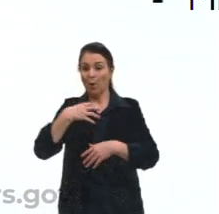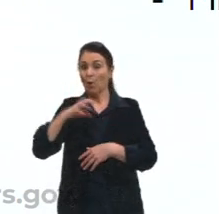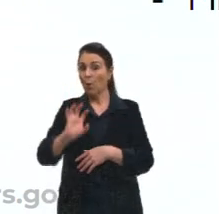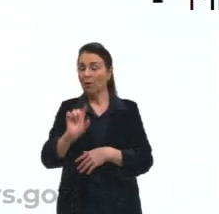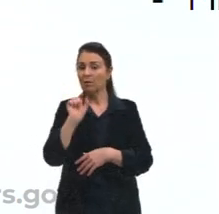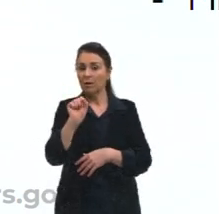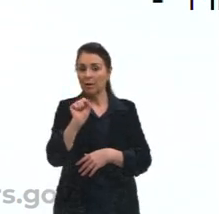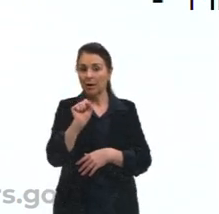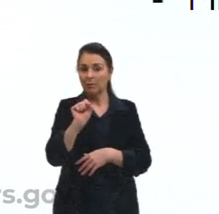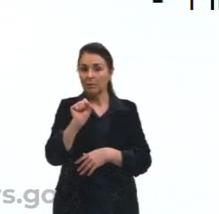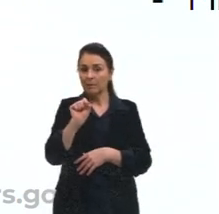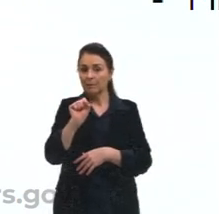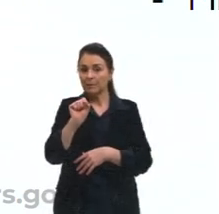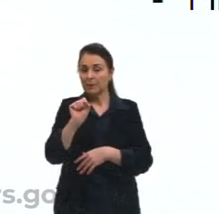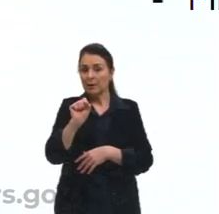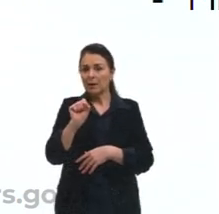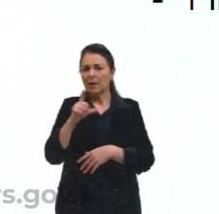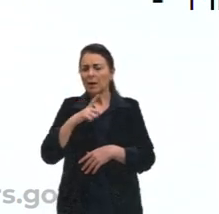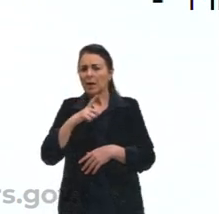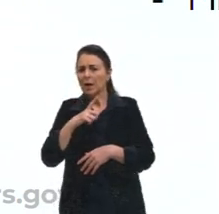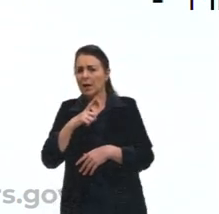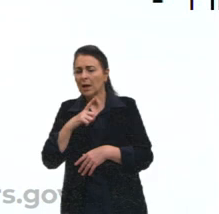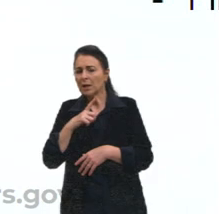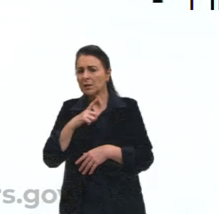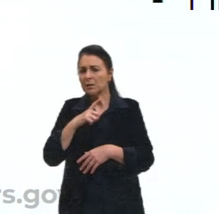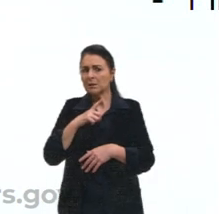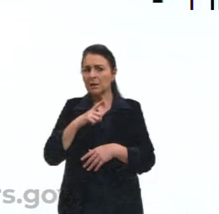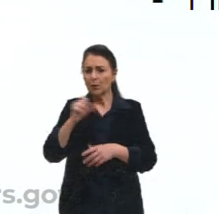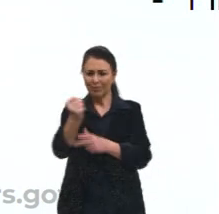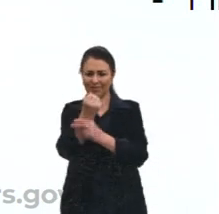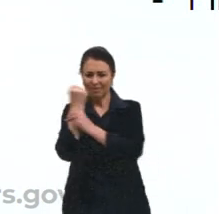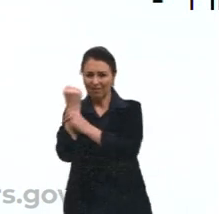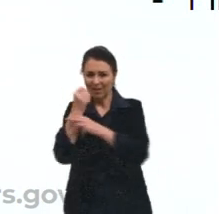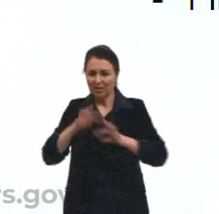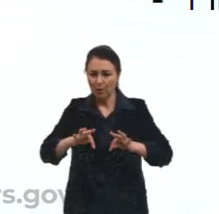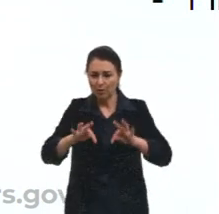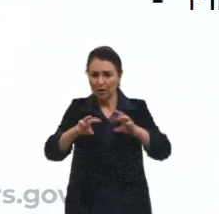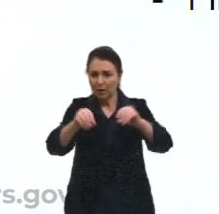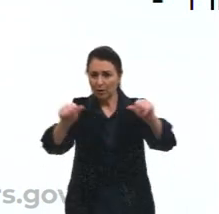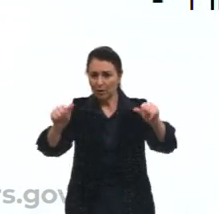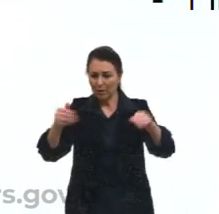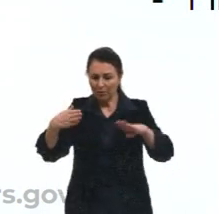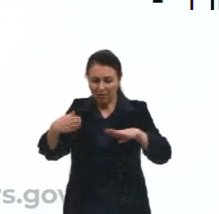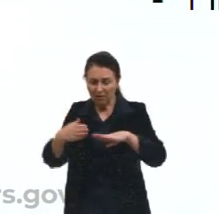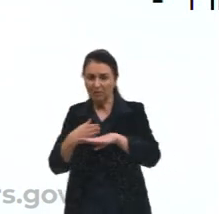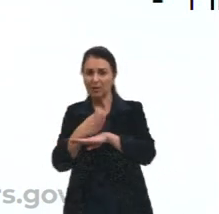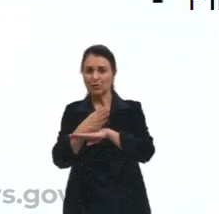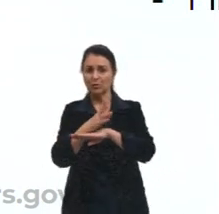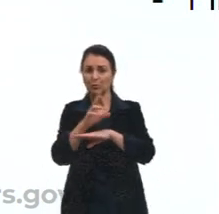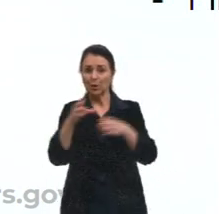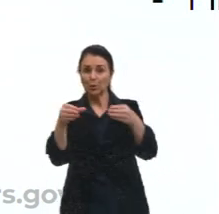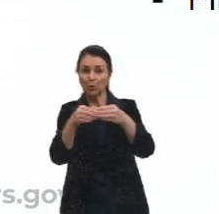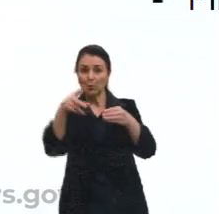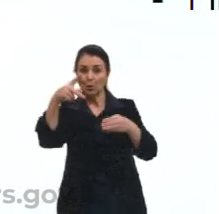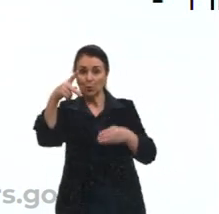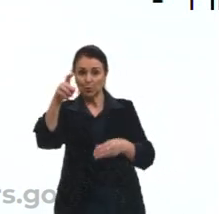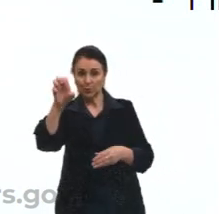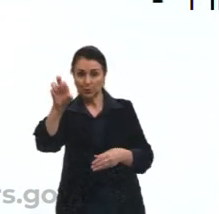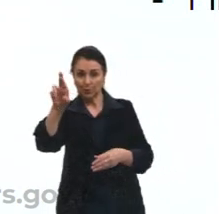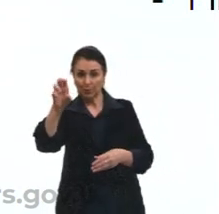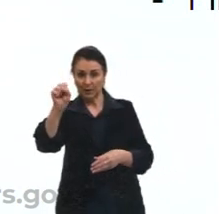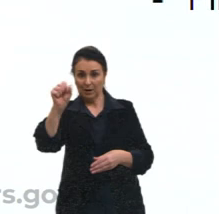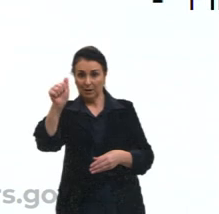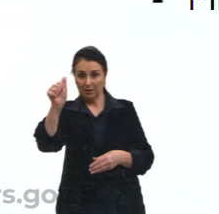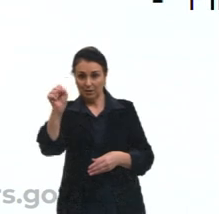dessa guerra né que os gregos se uniram e conseguiram defender o seu território para ele não ser invadido pelos persas as